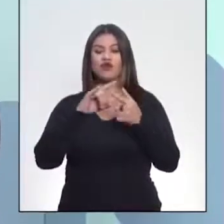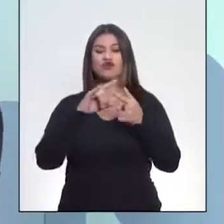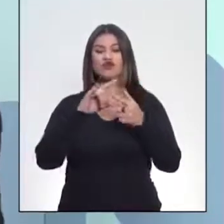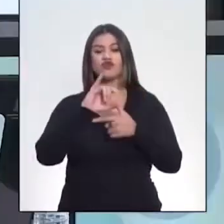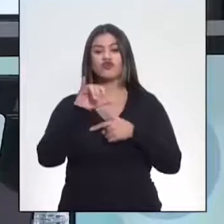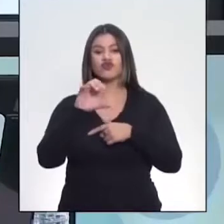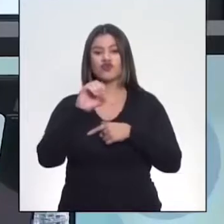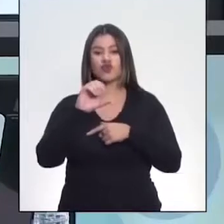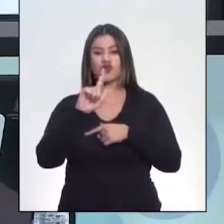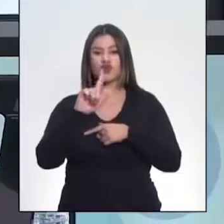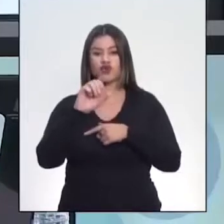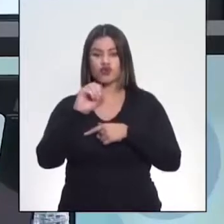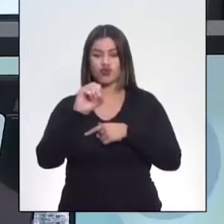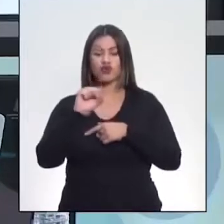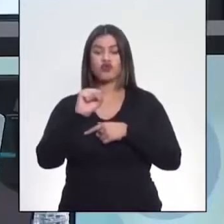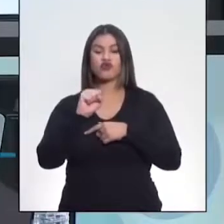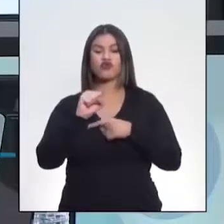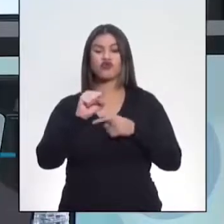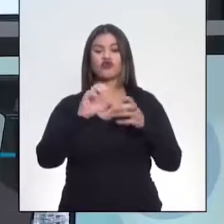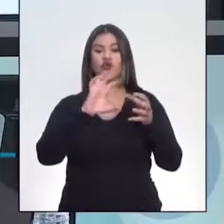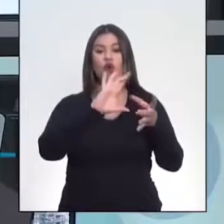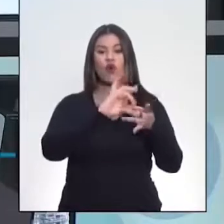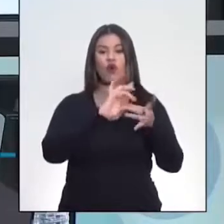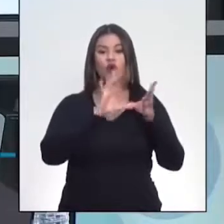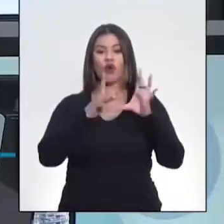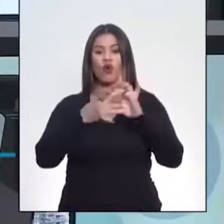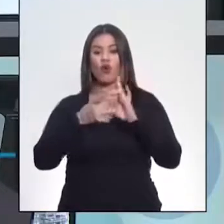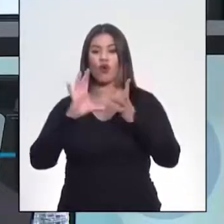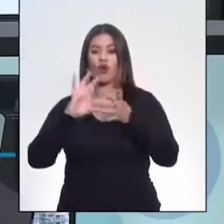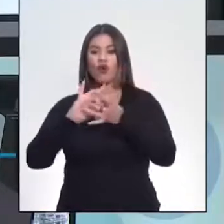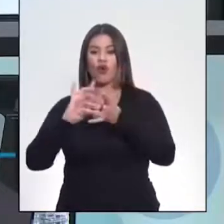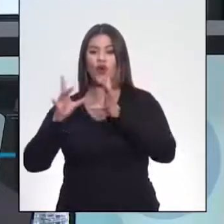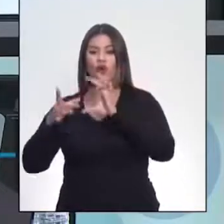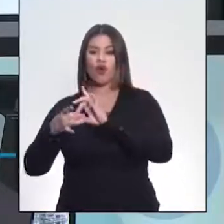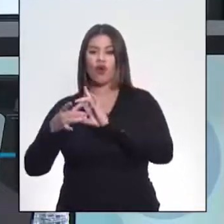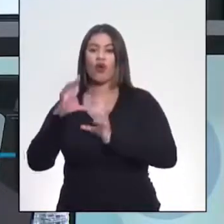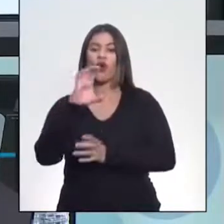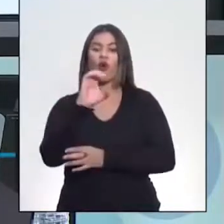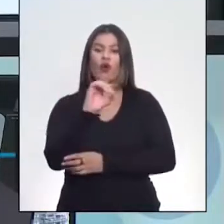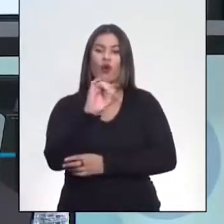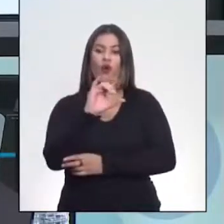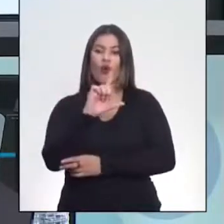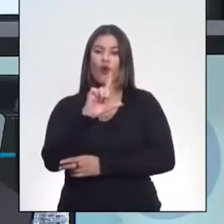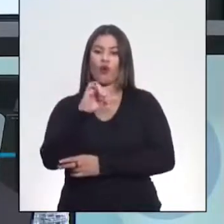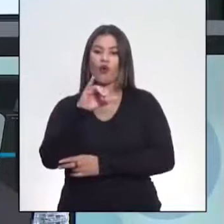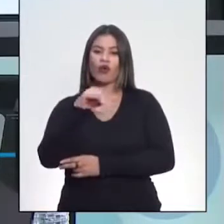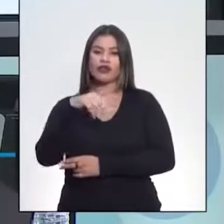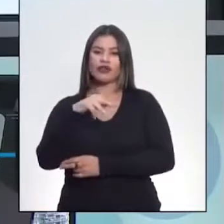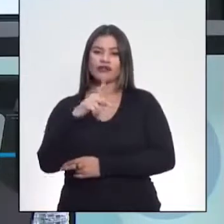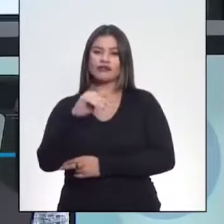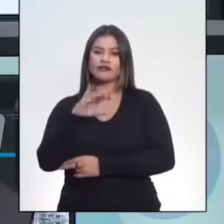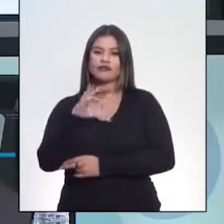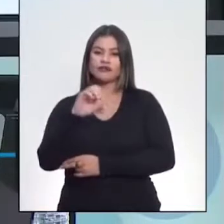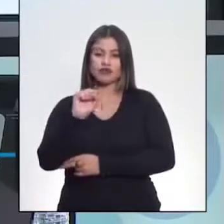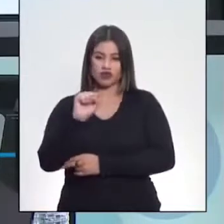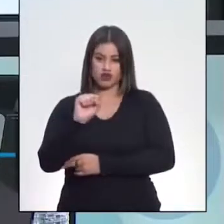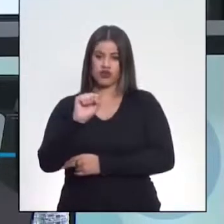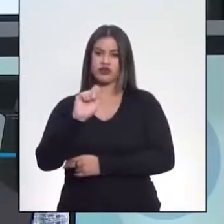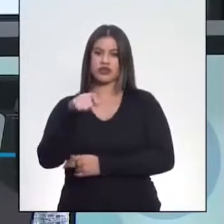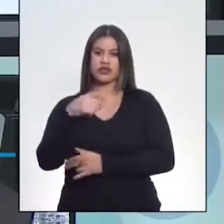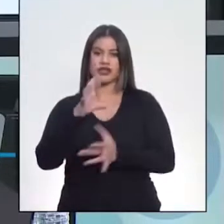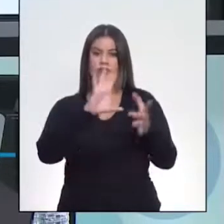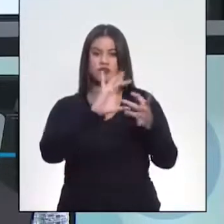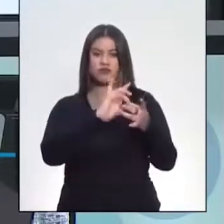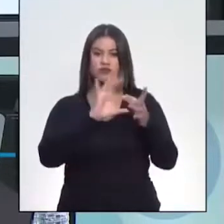muito bem parabéns para todos que responderam aqueles que estão dormindo né que a eu tava dormindo já vamos